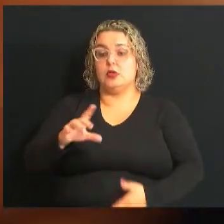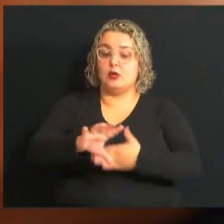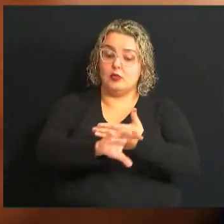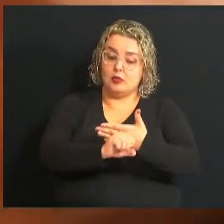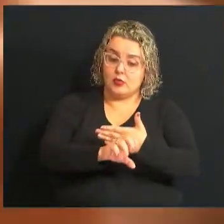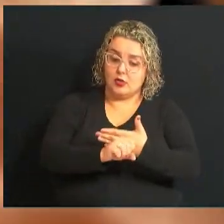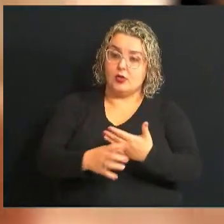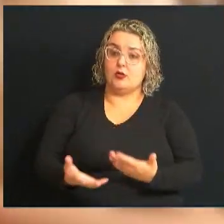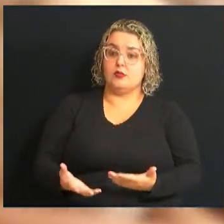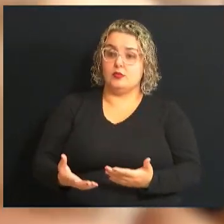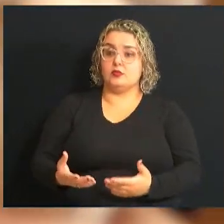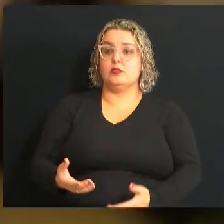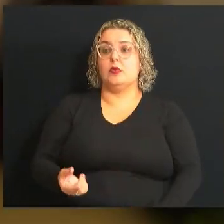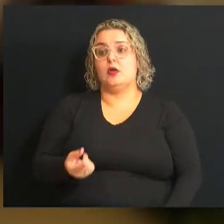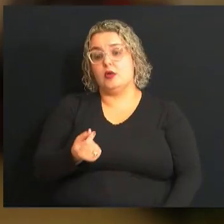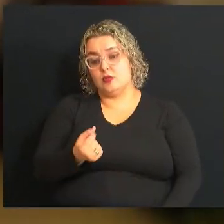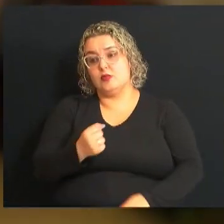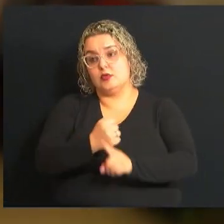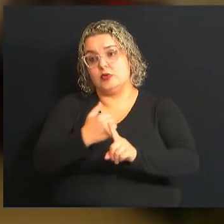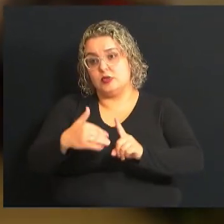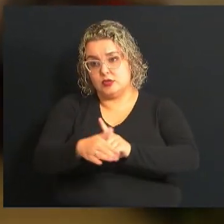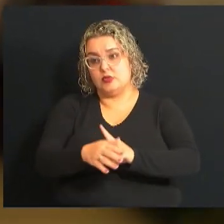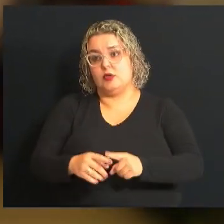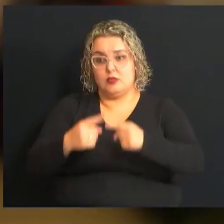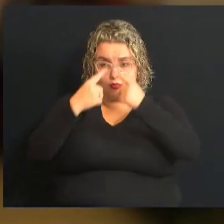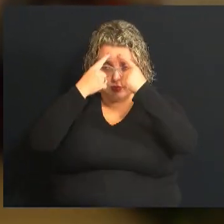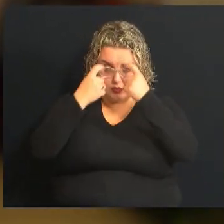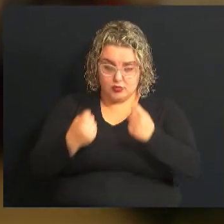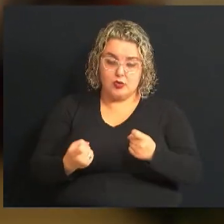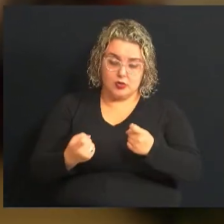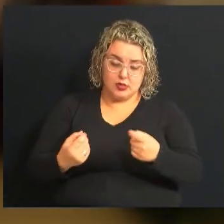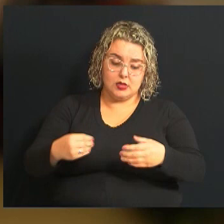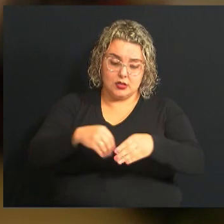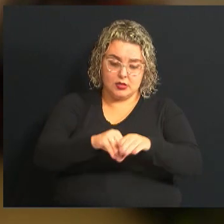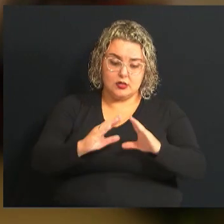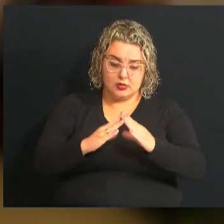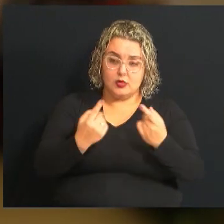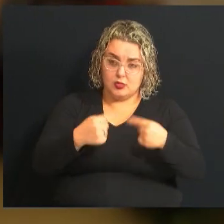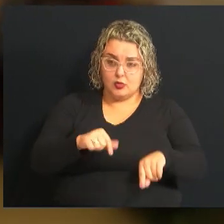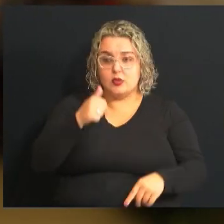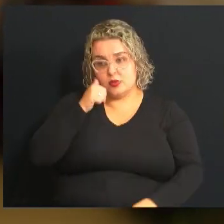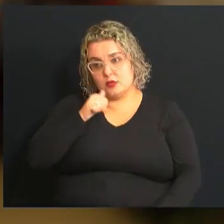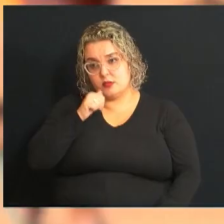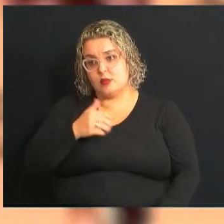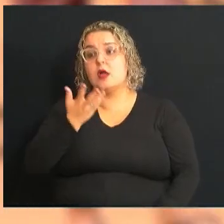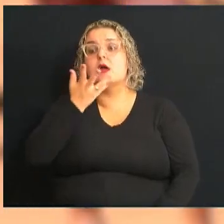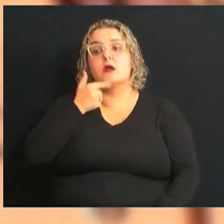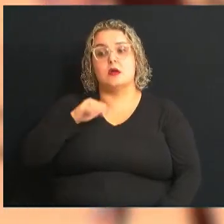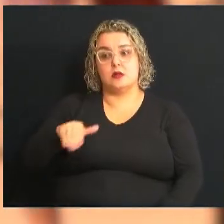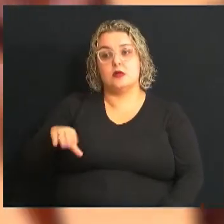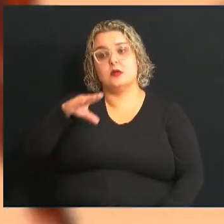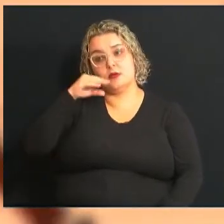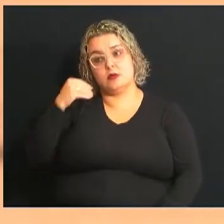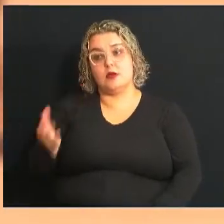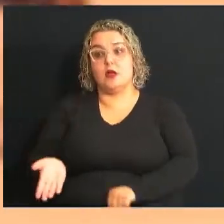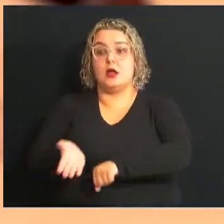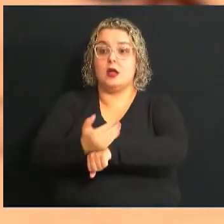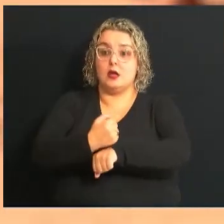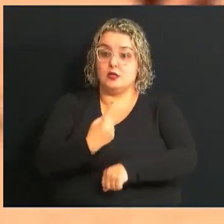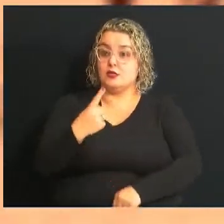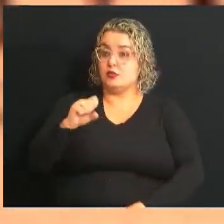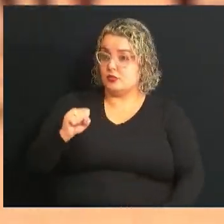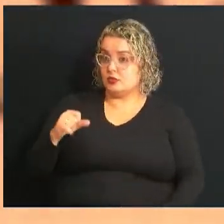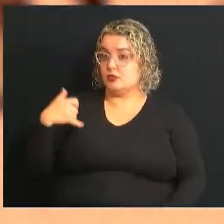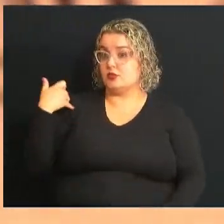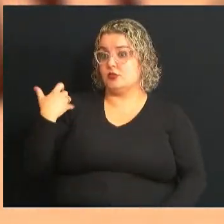condição social em que, em razão de violência doméstica contra a mulher, a criança ou adolescente antes dos 18 anos